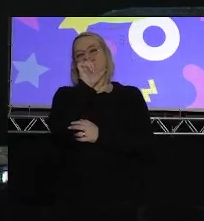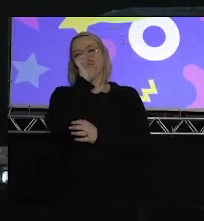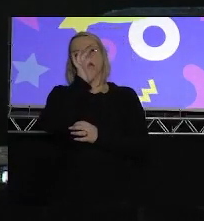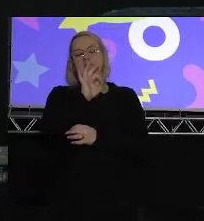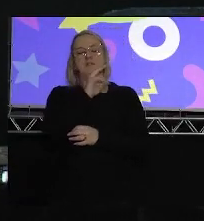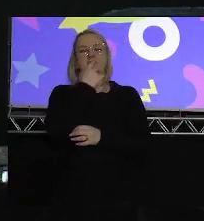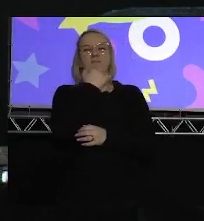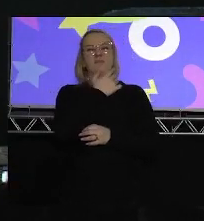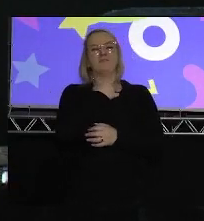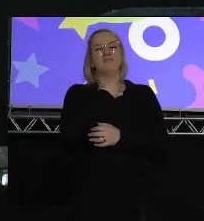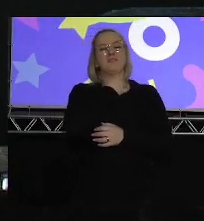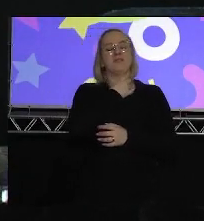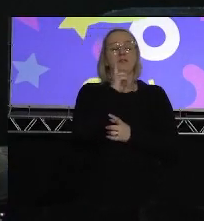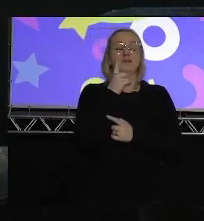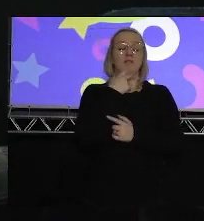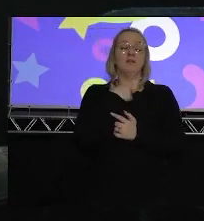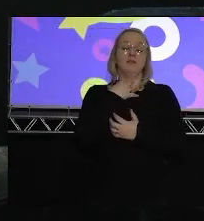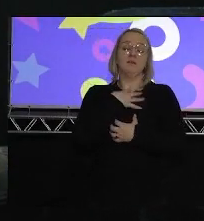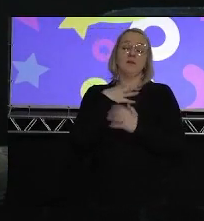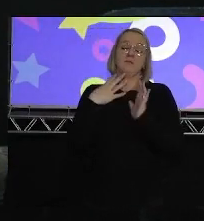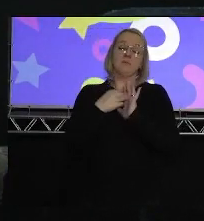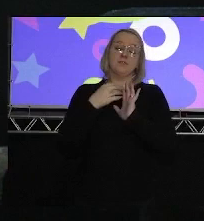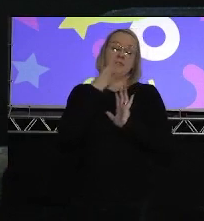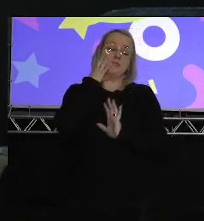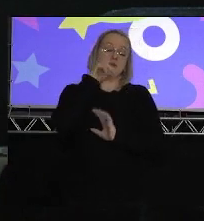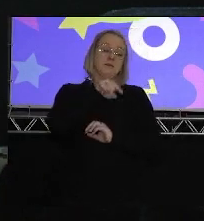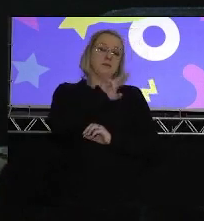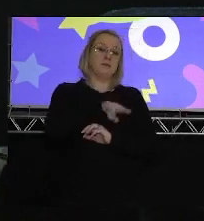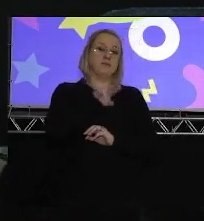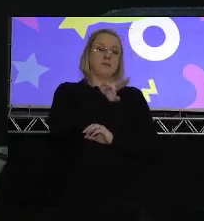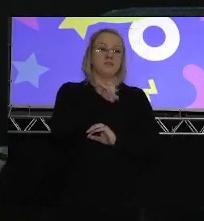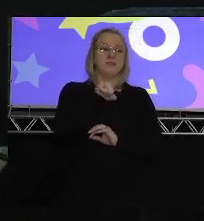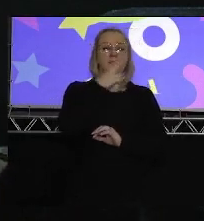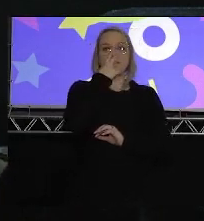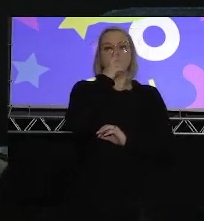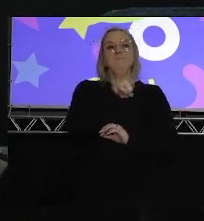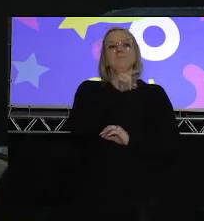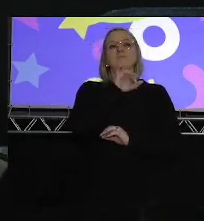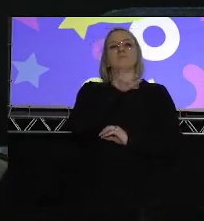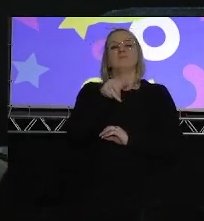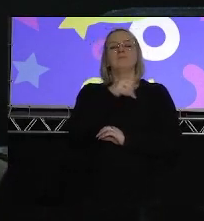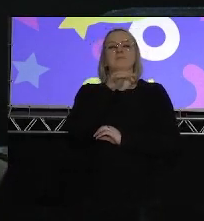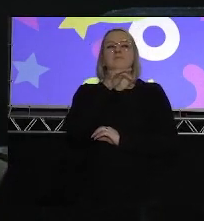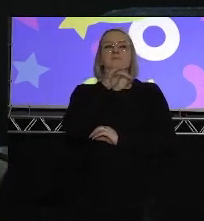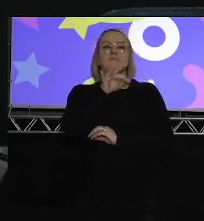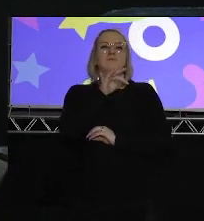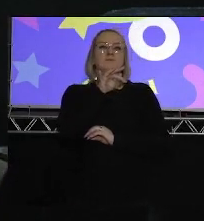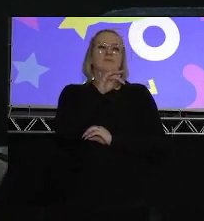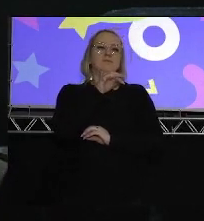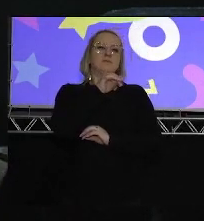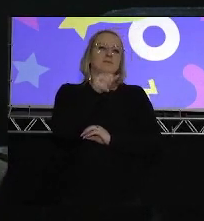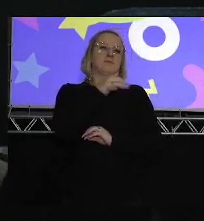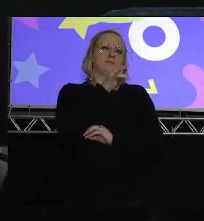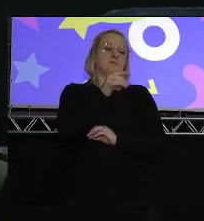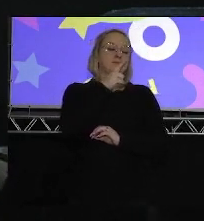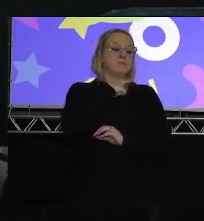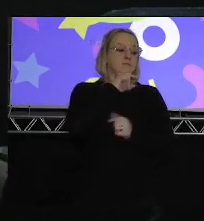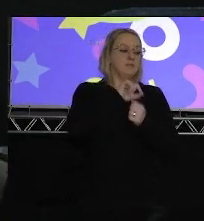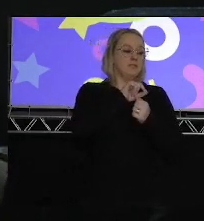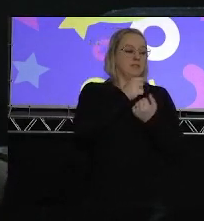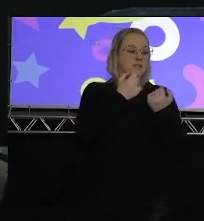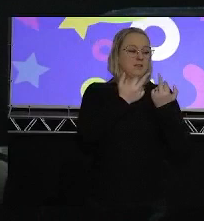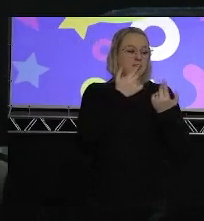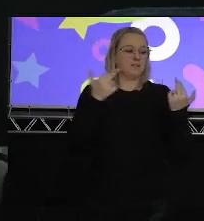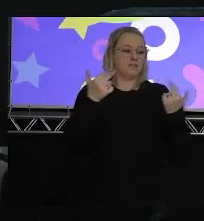modelo muito legal, para nós faz todo sentido utilizar ele aqui, que o WSJF nos faz fazer as coisas fáceis e valiosas